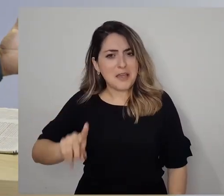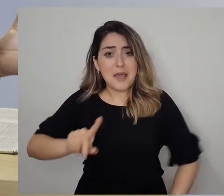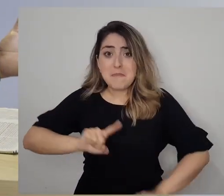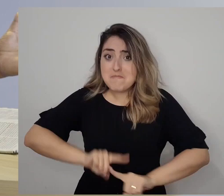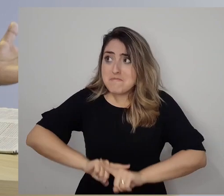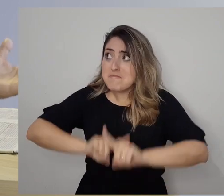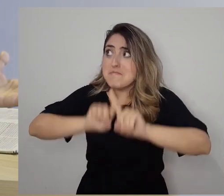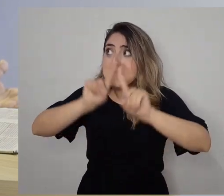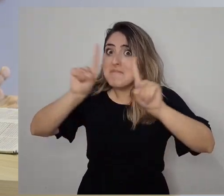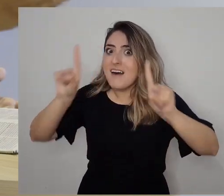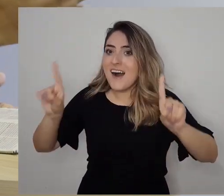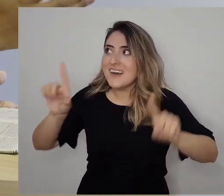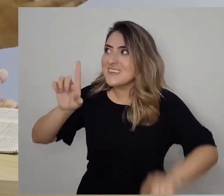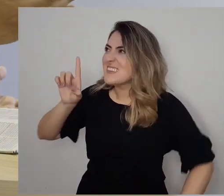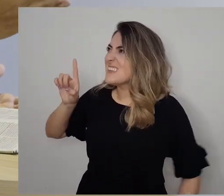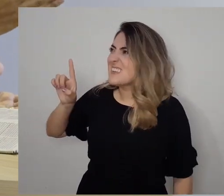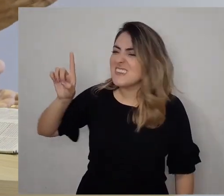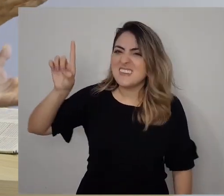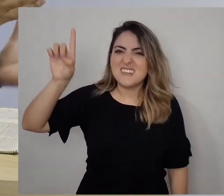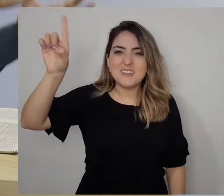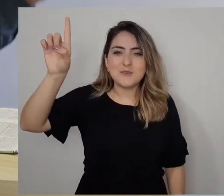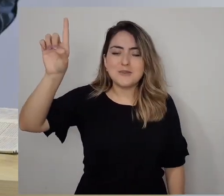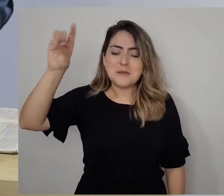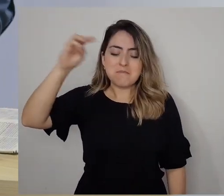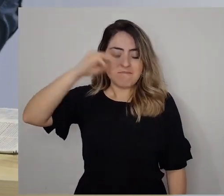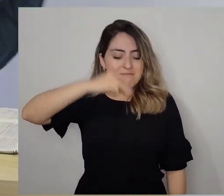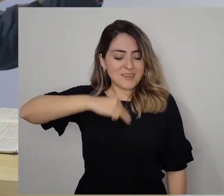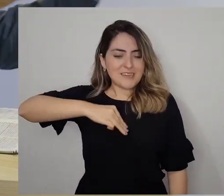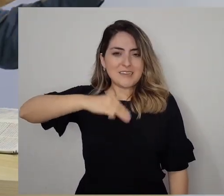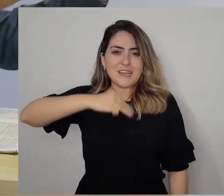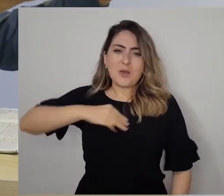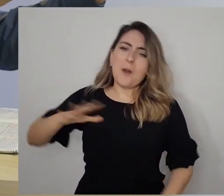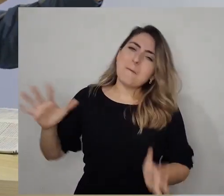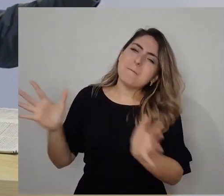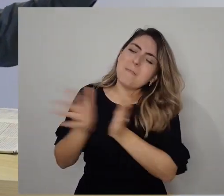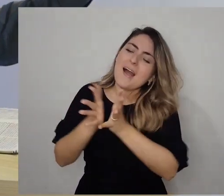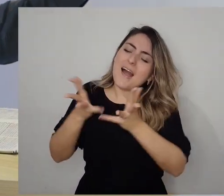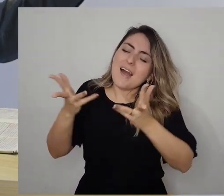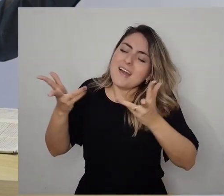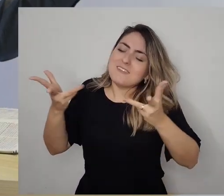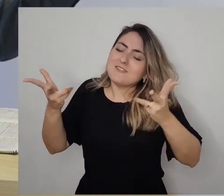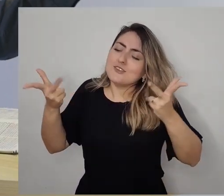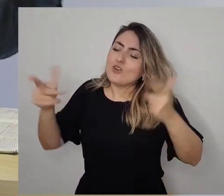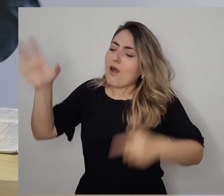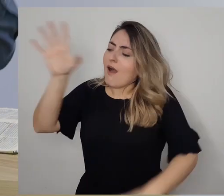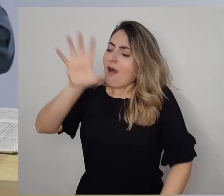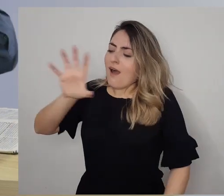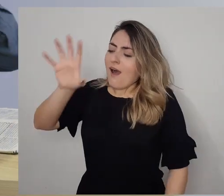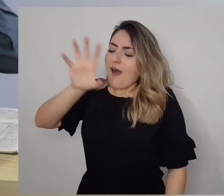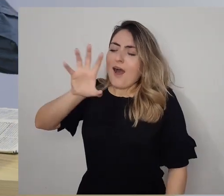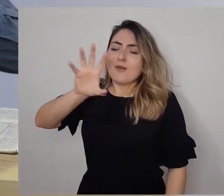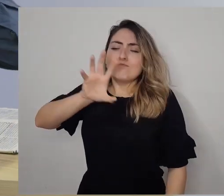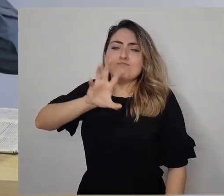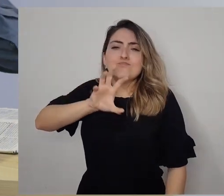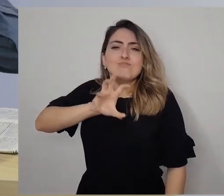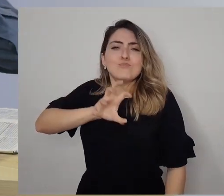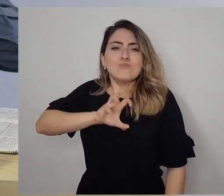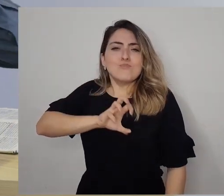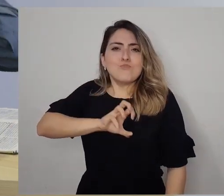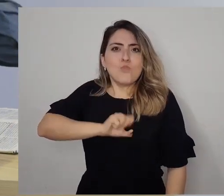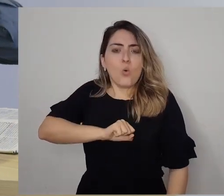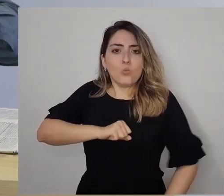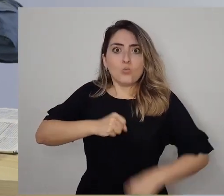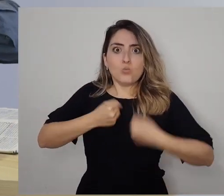Deus, sendo rico em misericórdia, por causa do grande amor com que nos amou, e olha que a gente estava morto